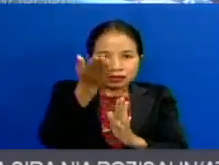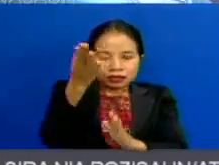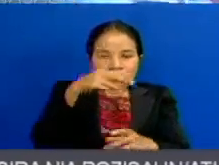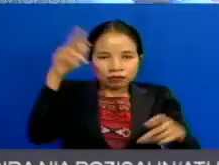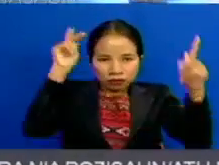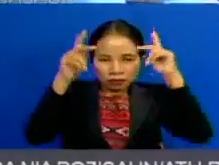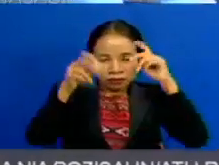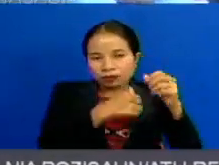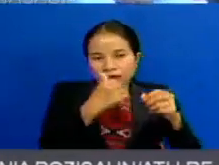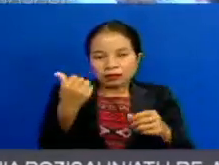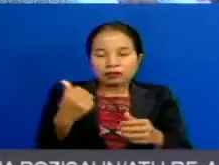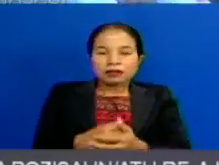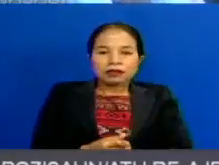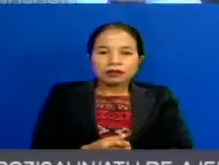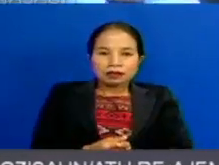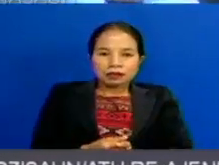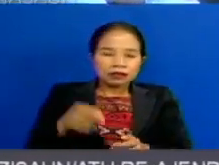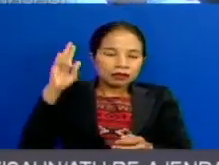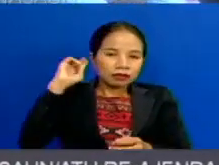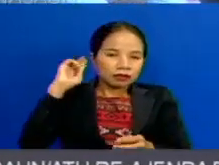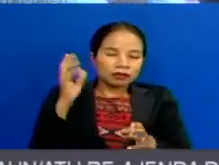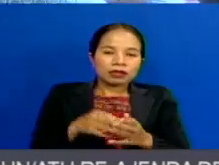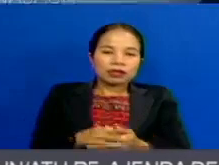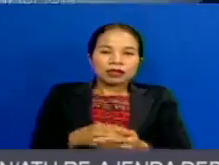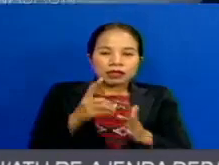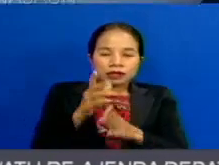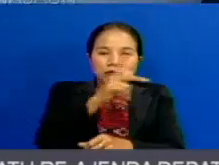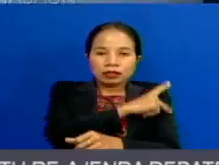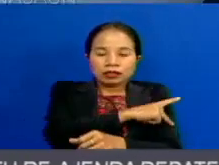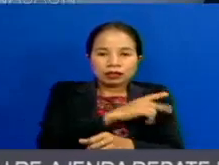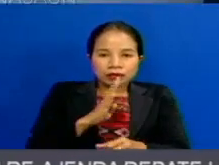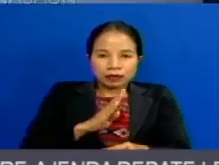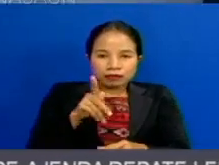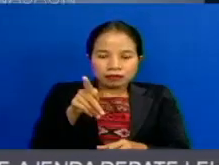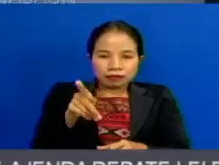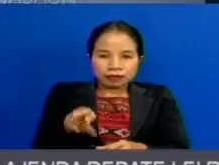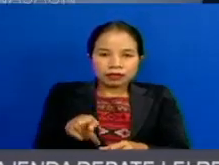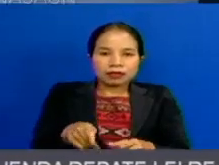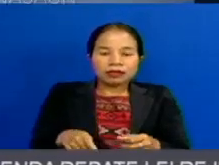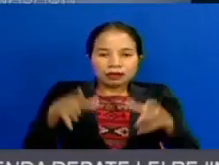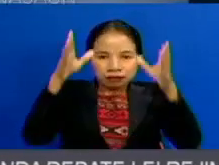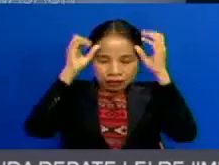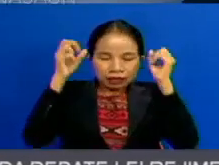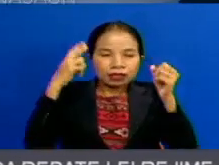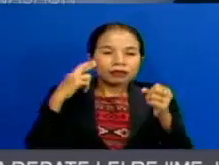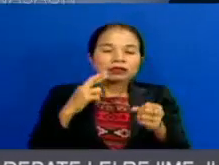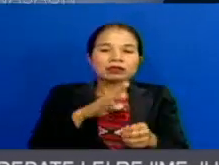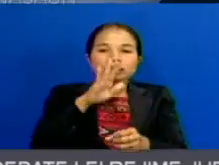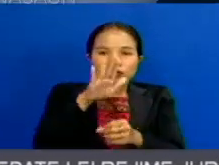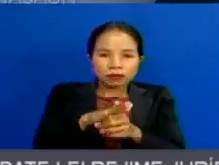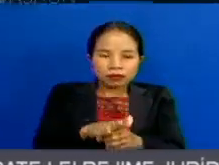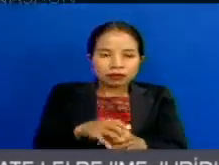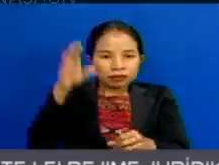problema celutan. Rafoen Rona, executivo clínica Bairro Pite. Presidente da República José Ramos Horta compromete. Se